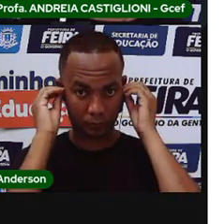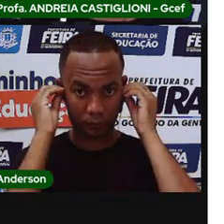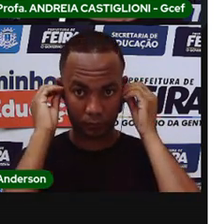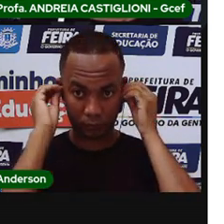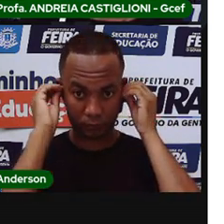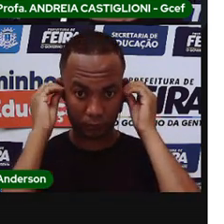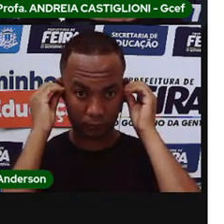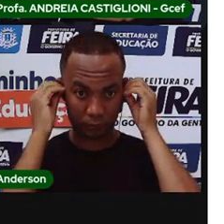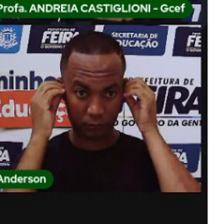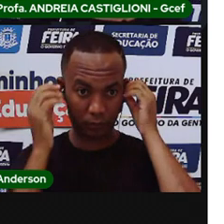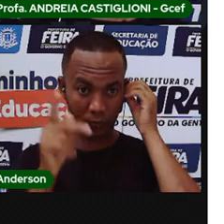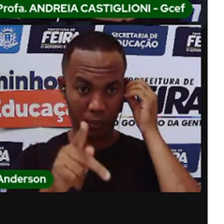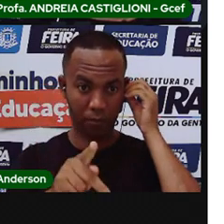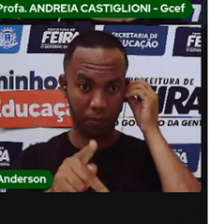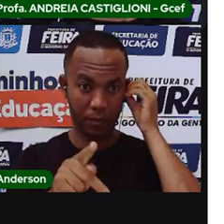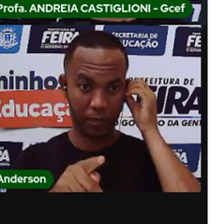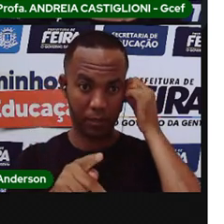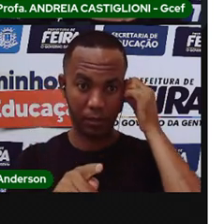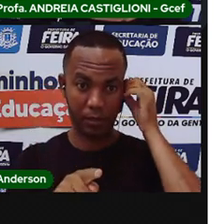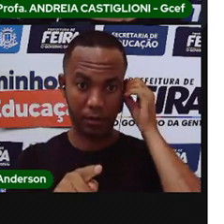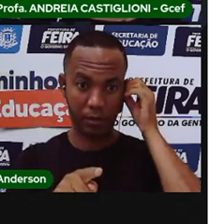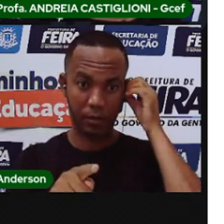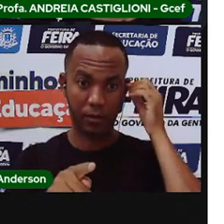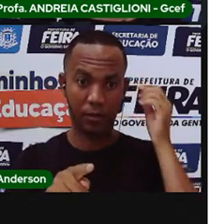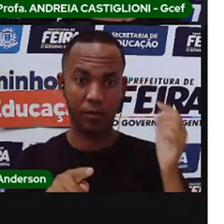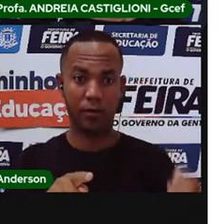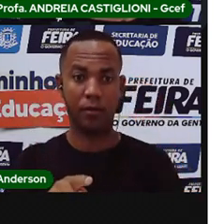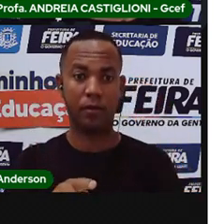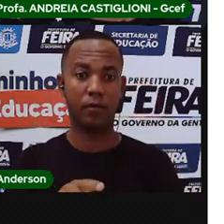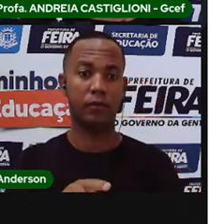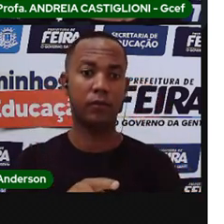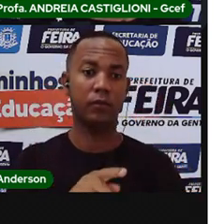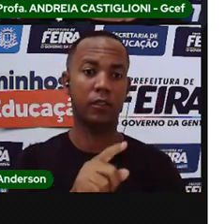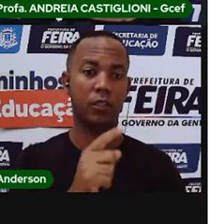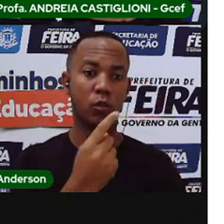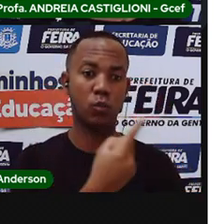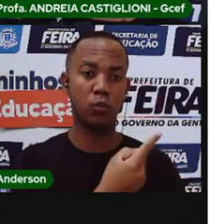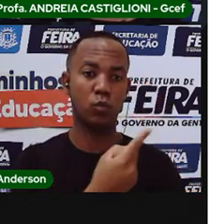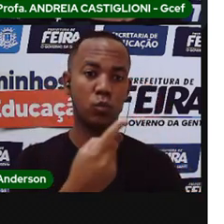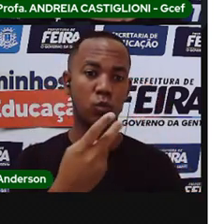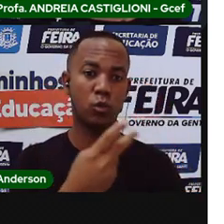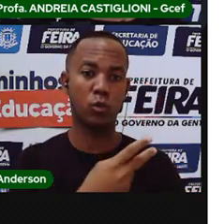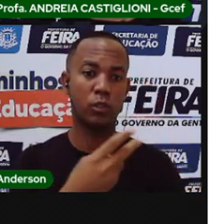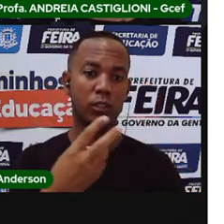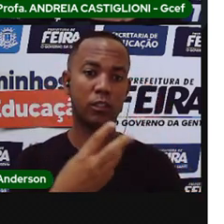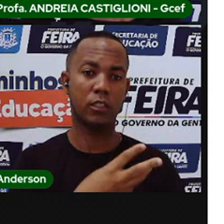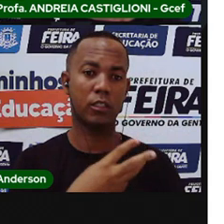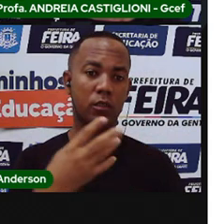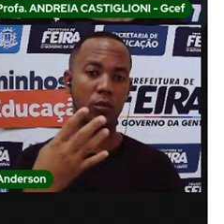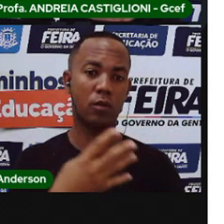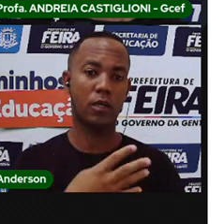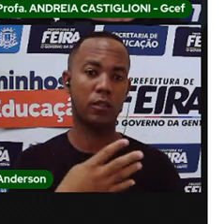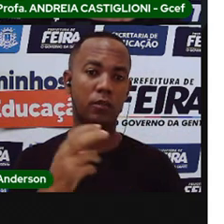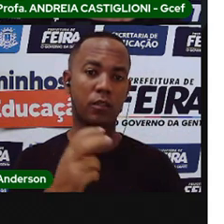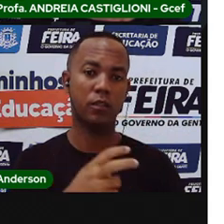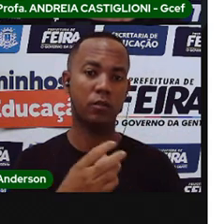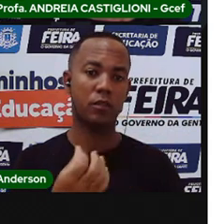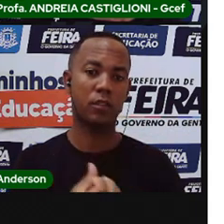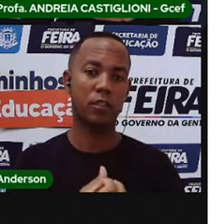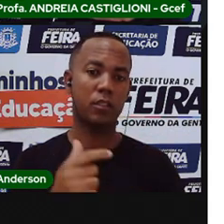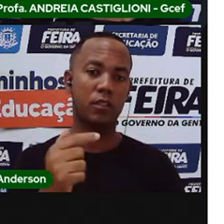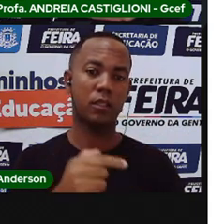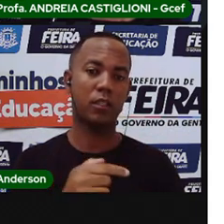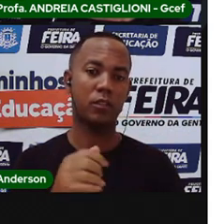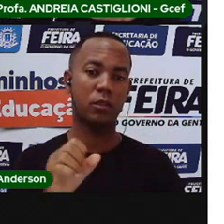aqui, letter P. E temos mais 1, 2, 3, 4, 5, 6, 7,